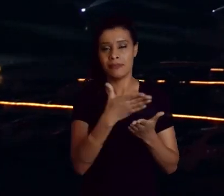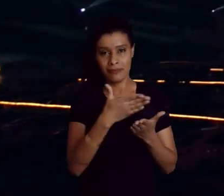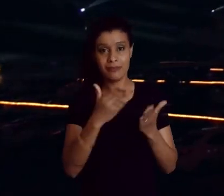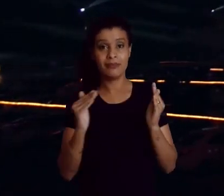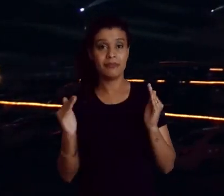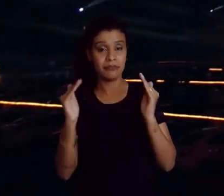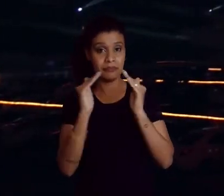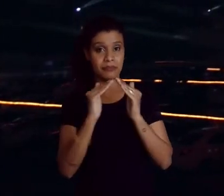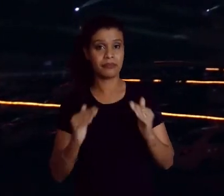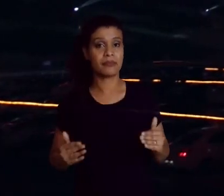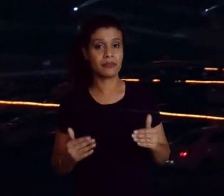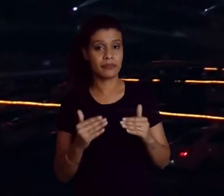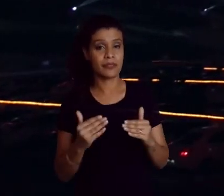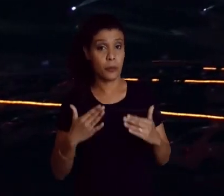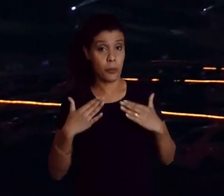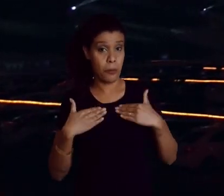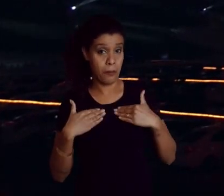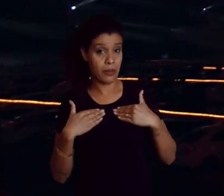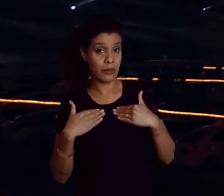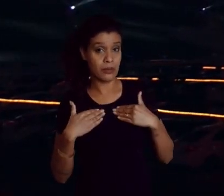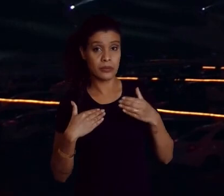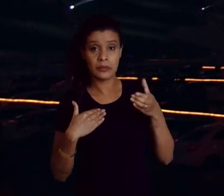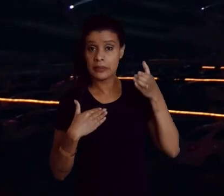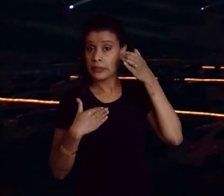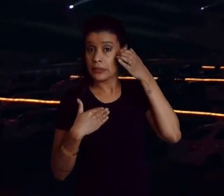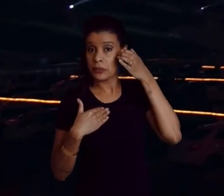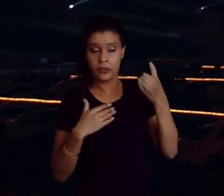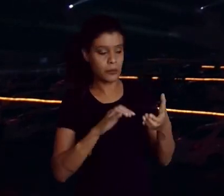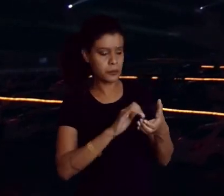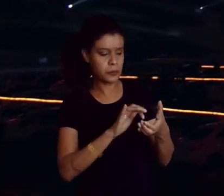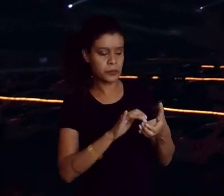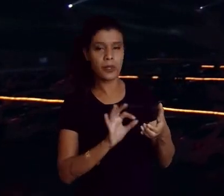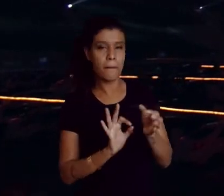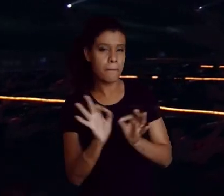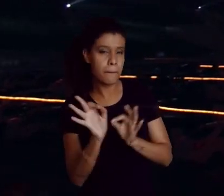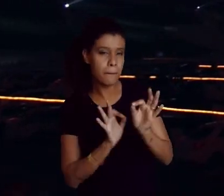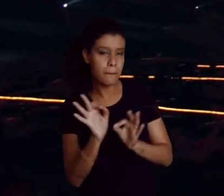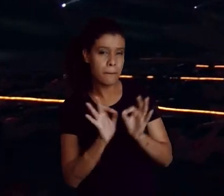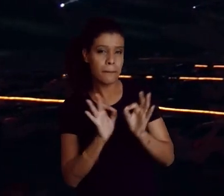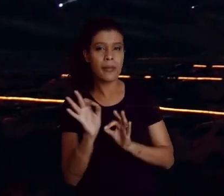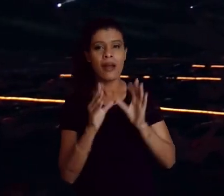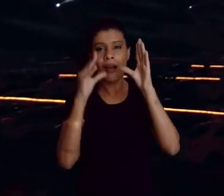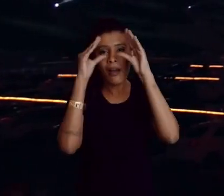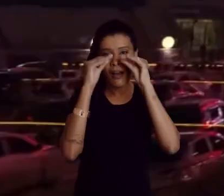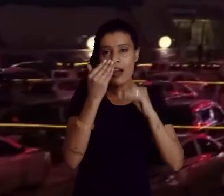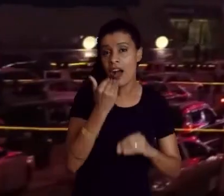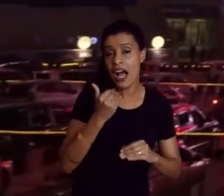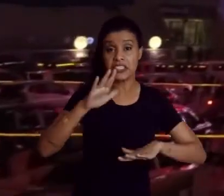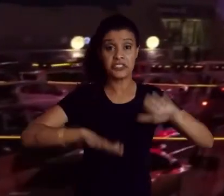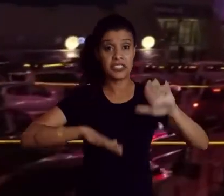Meu celular tem um dia que desperta. Hoje programaram um jantar. Geralmente 9 da manhã ele